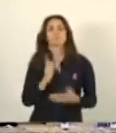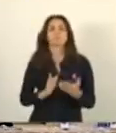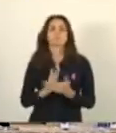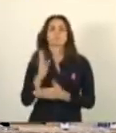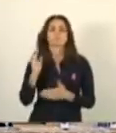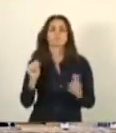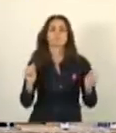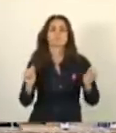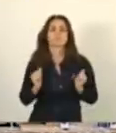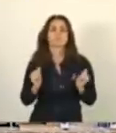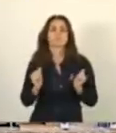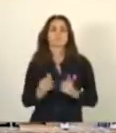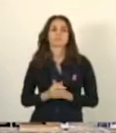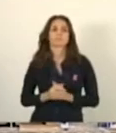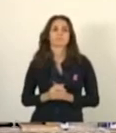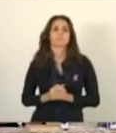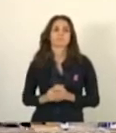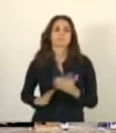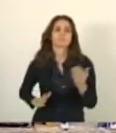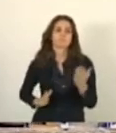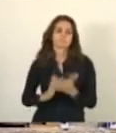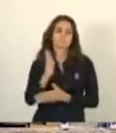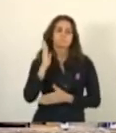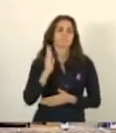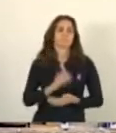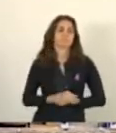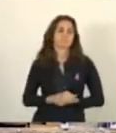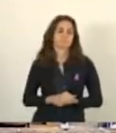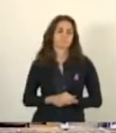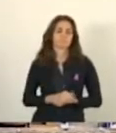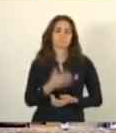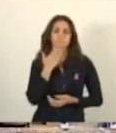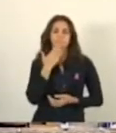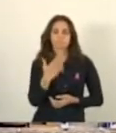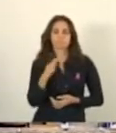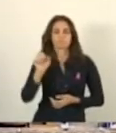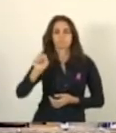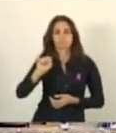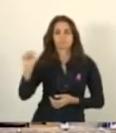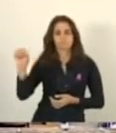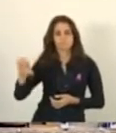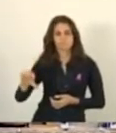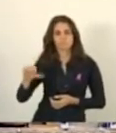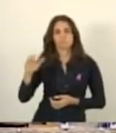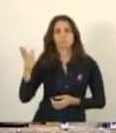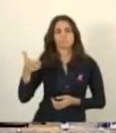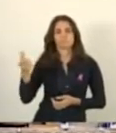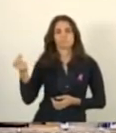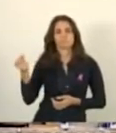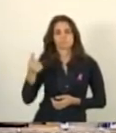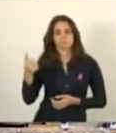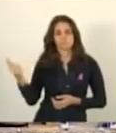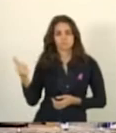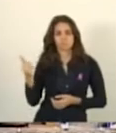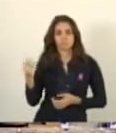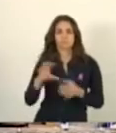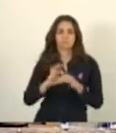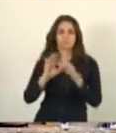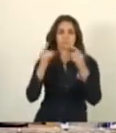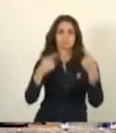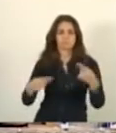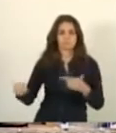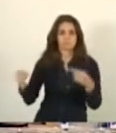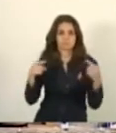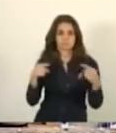como se encontram, os contrários se manifestam. Aprovado. Requerimento 89-2021, em discussão, não havendo